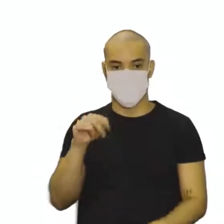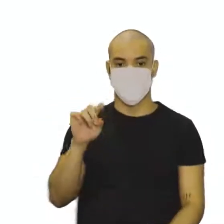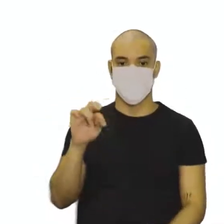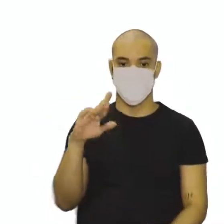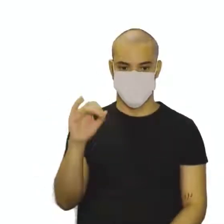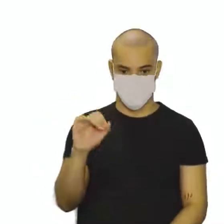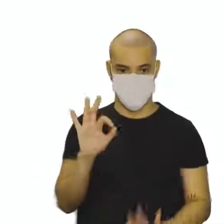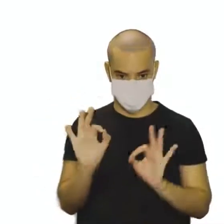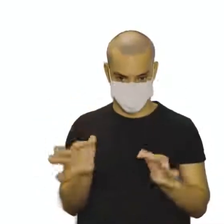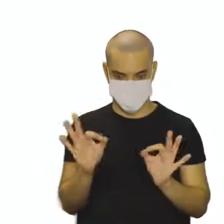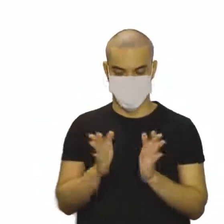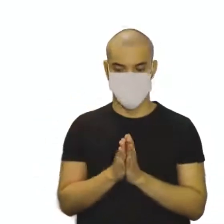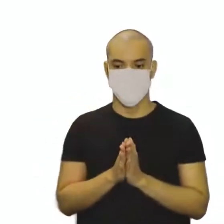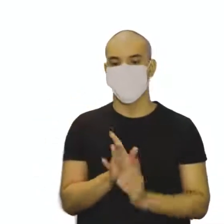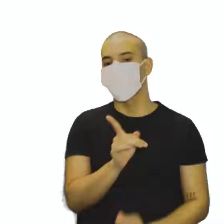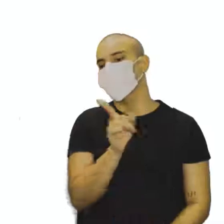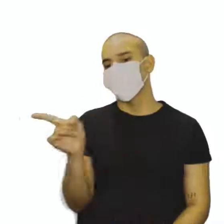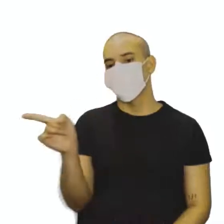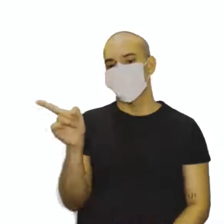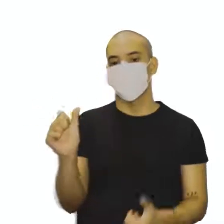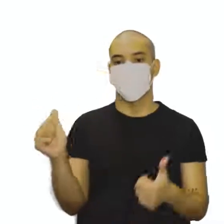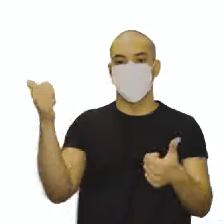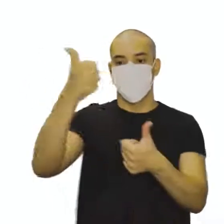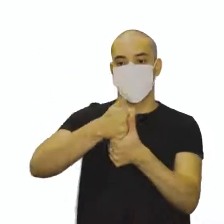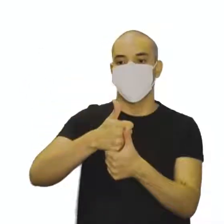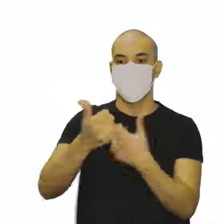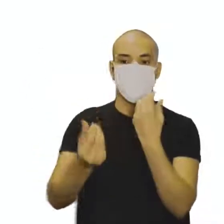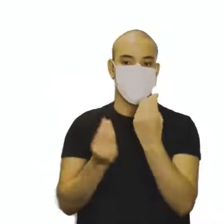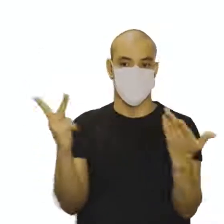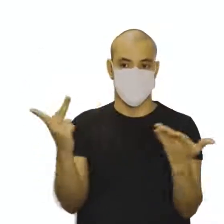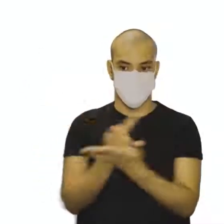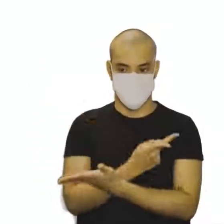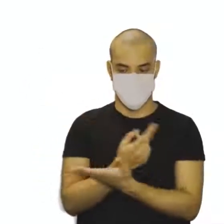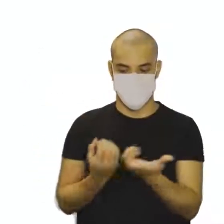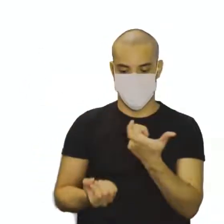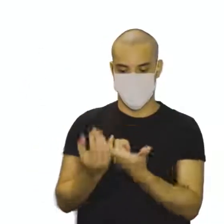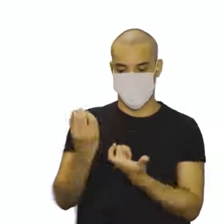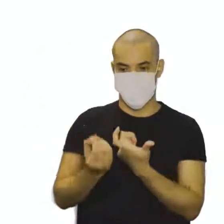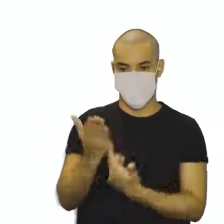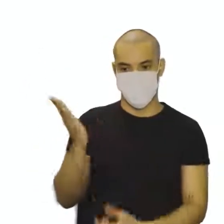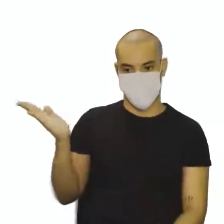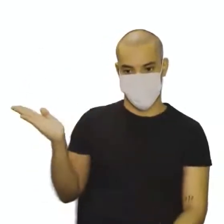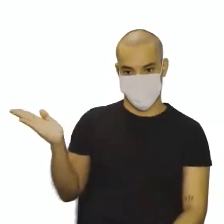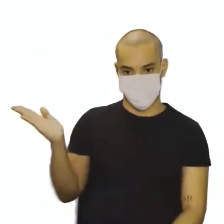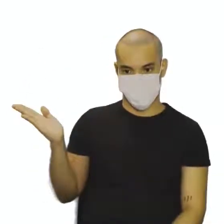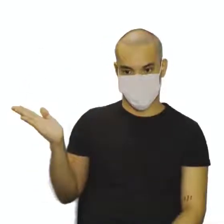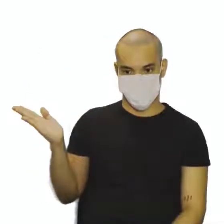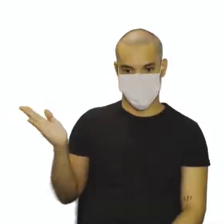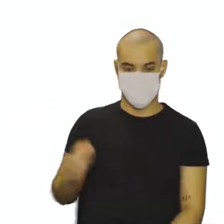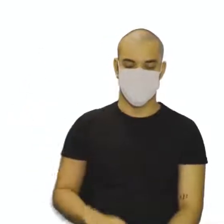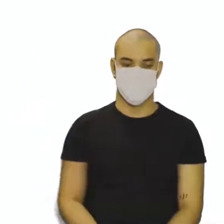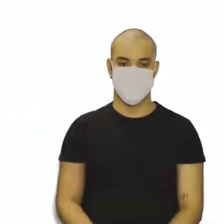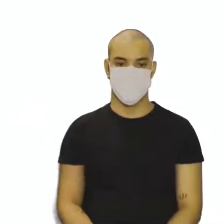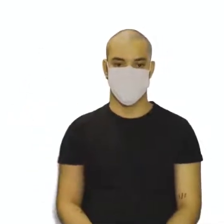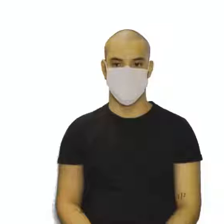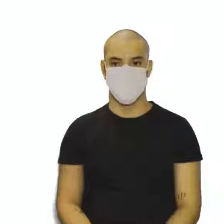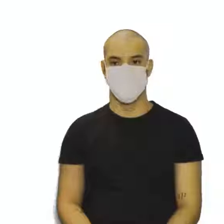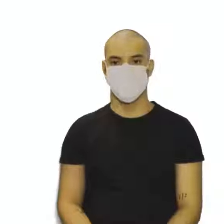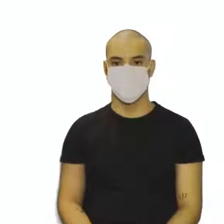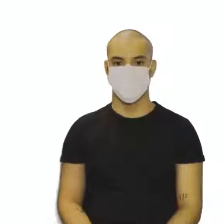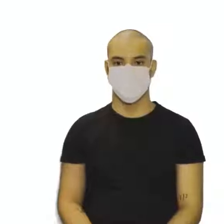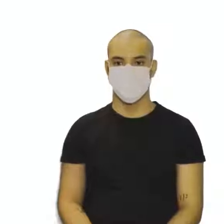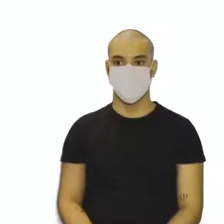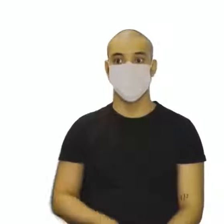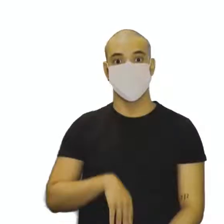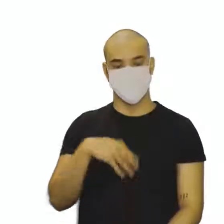fechou? E aqui, olha só, substituindo, como é que fica? Ok? Bom, pessoal, tá aqui a